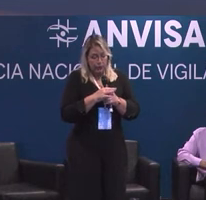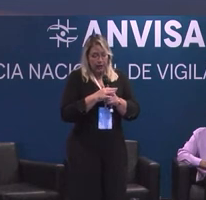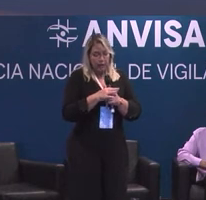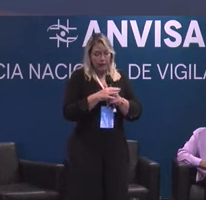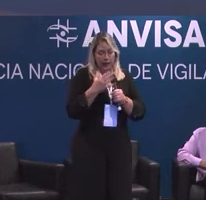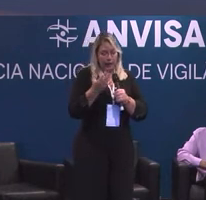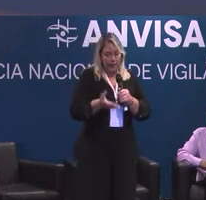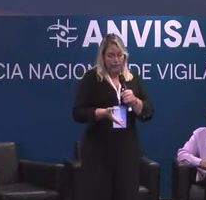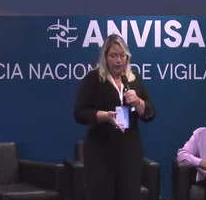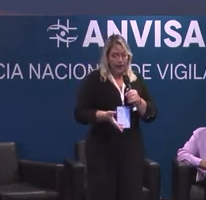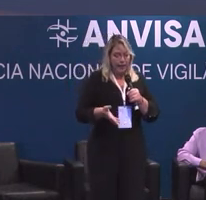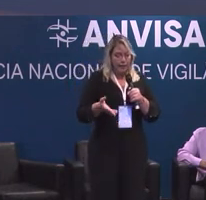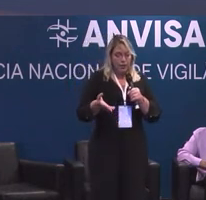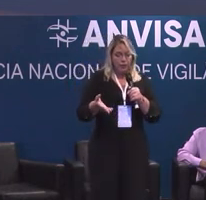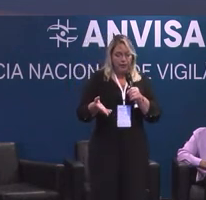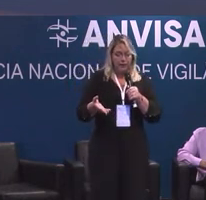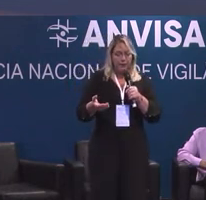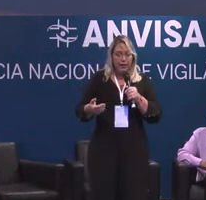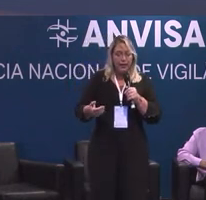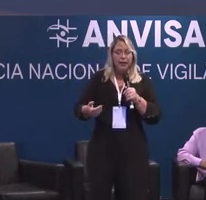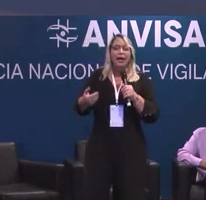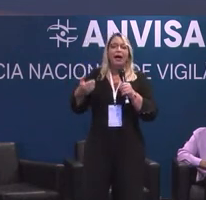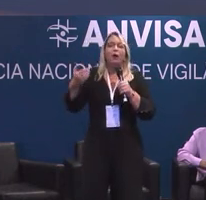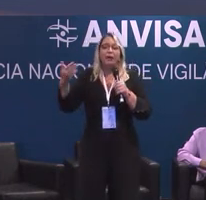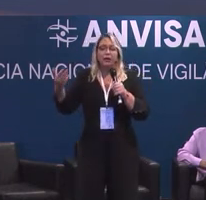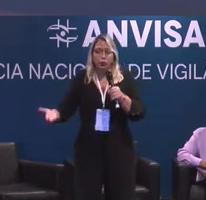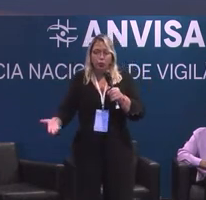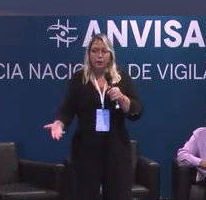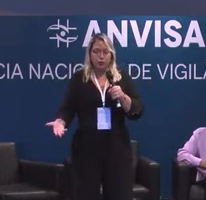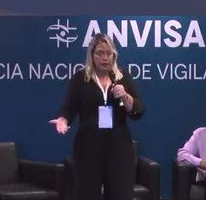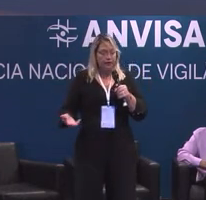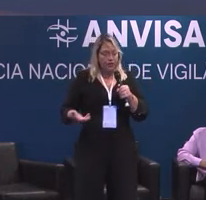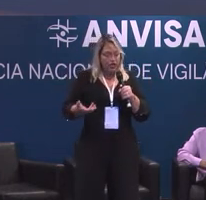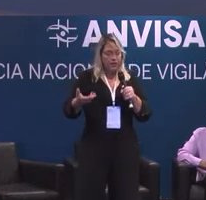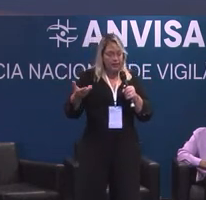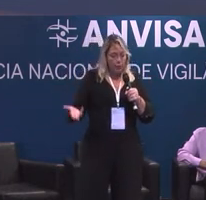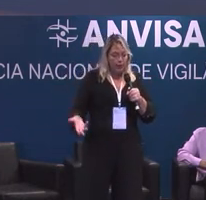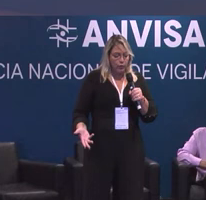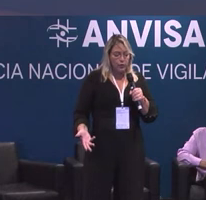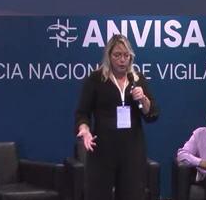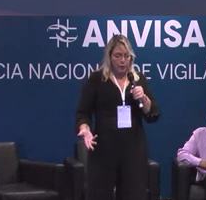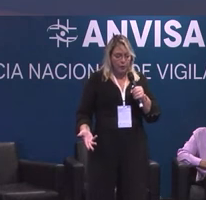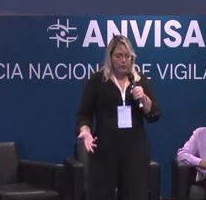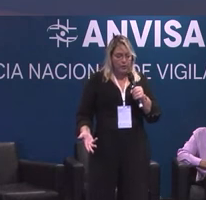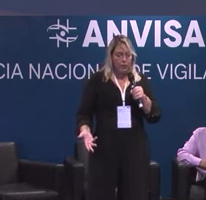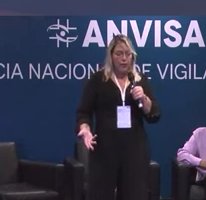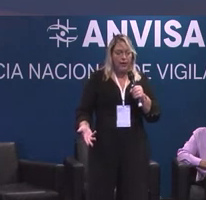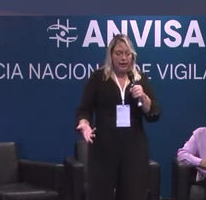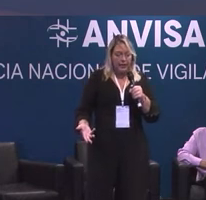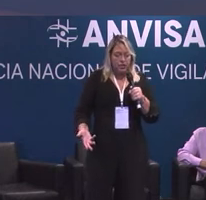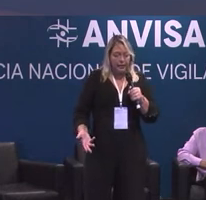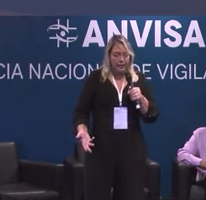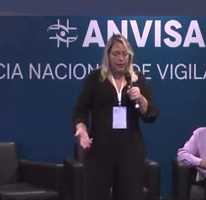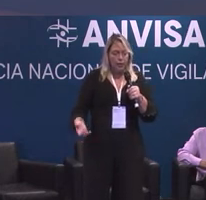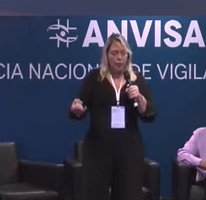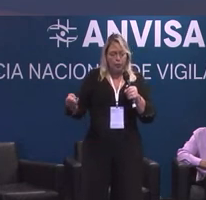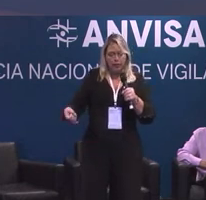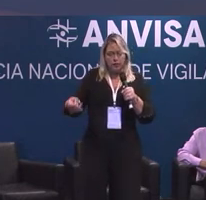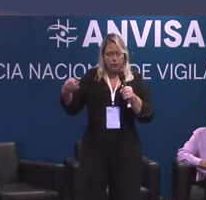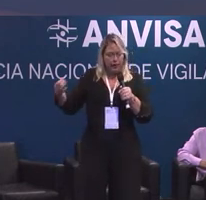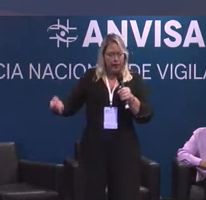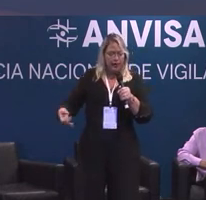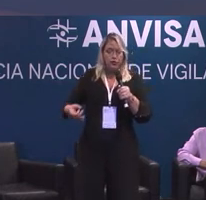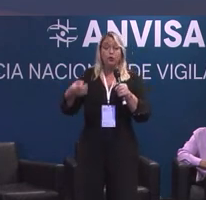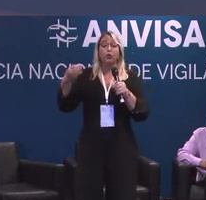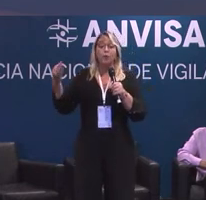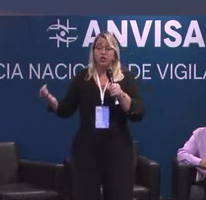né? Acabei de falar, em épocas de pandemia, ela aumentou a produção, a vigilância aumentou a sua produção legislativa, com leis, com